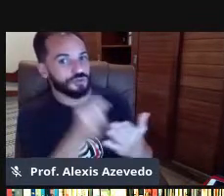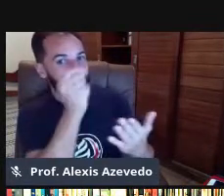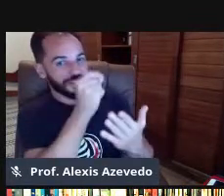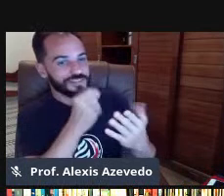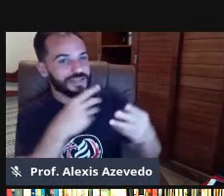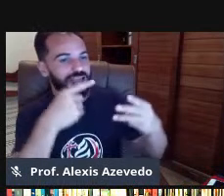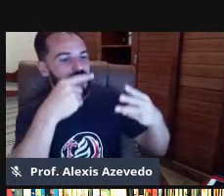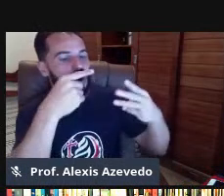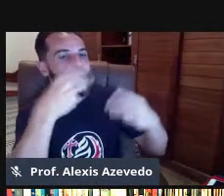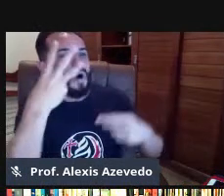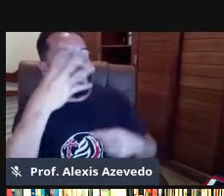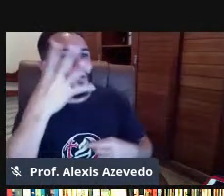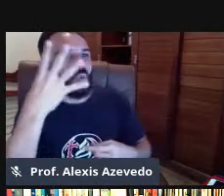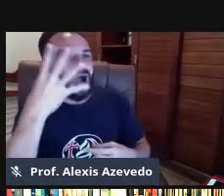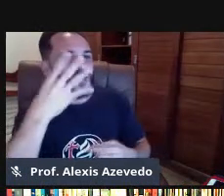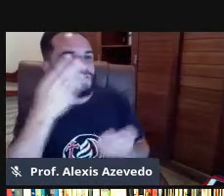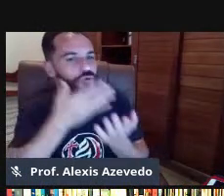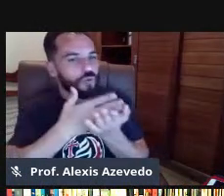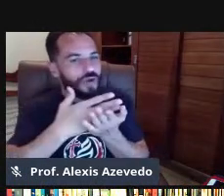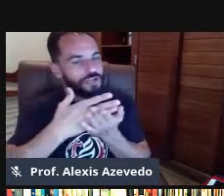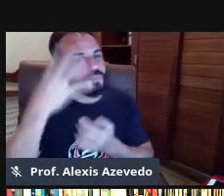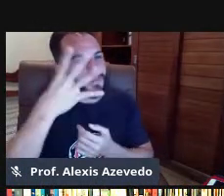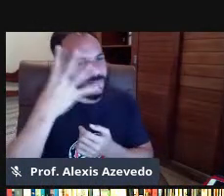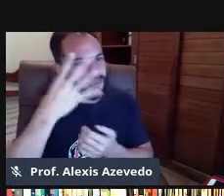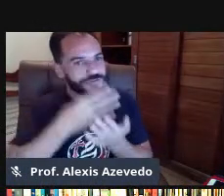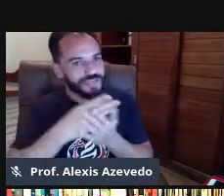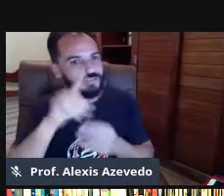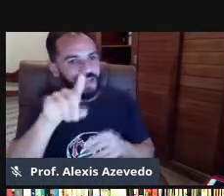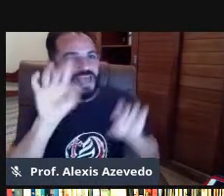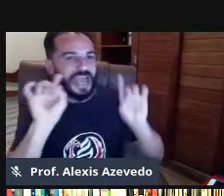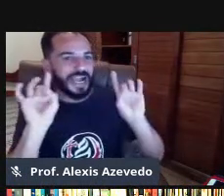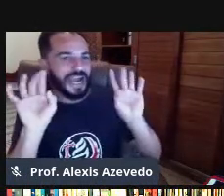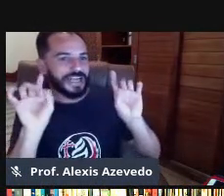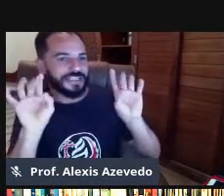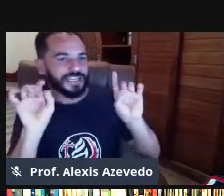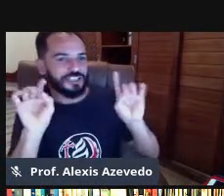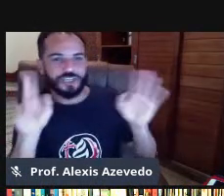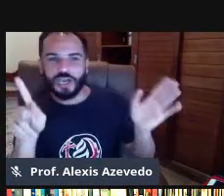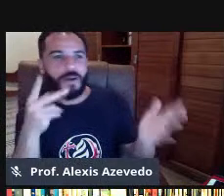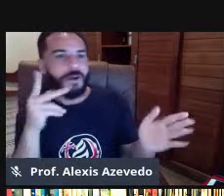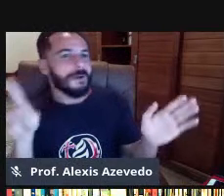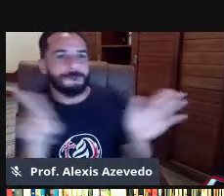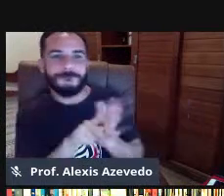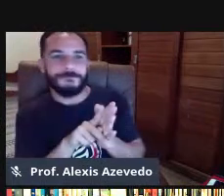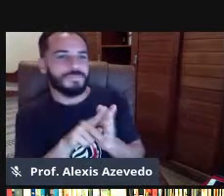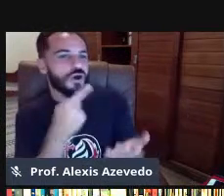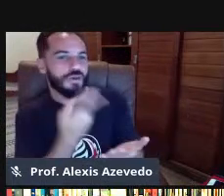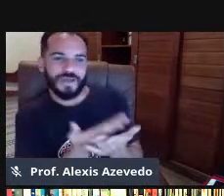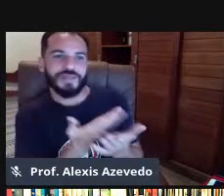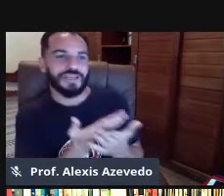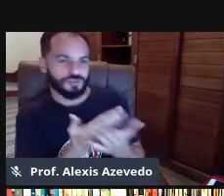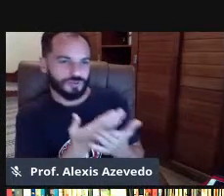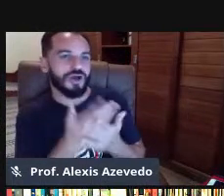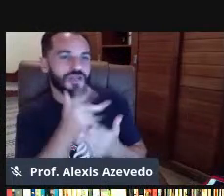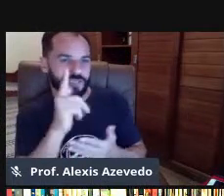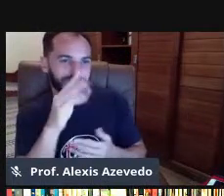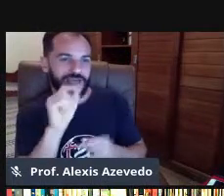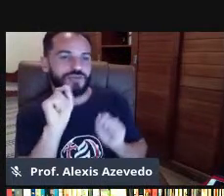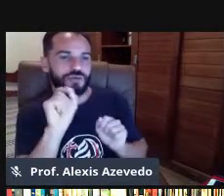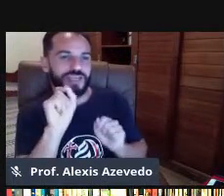nos quatro primeiros semestres, por ser uma marca da escola, né? E por ter uma relação com o Guinhar, o criador da escola,